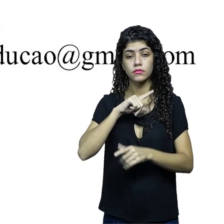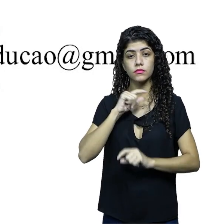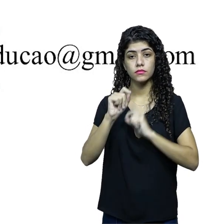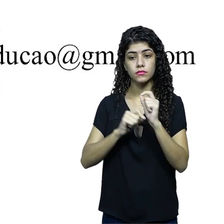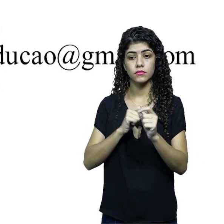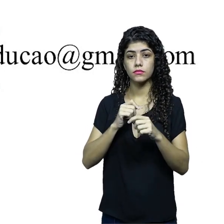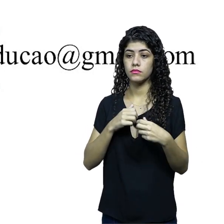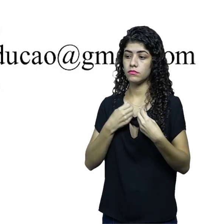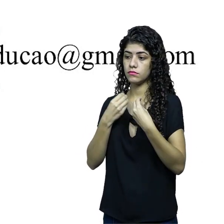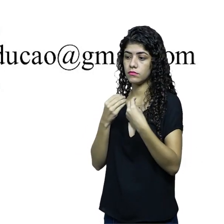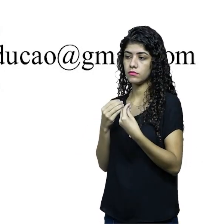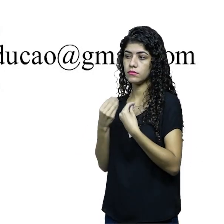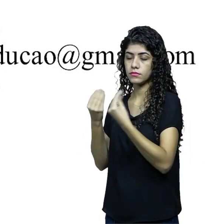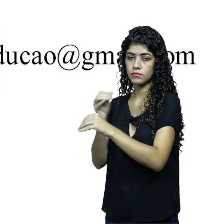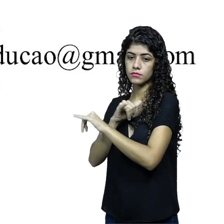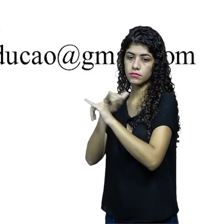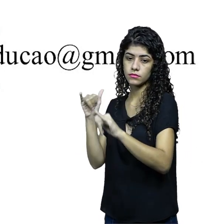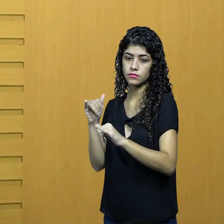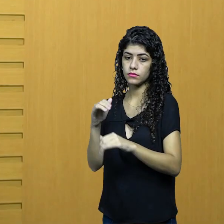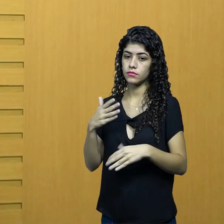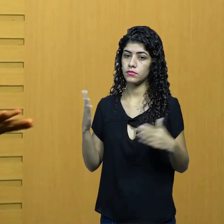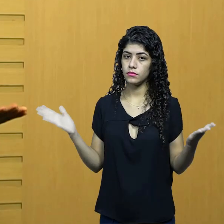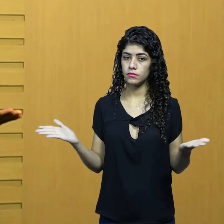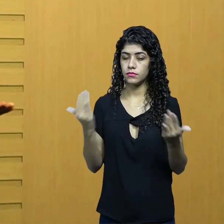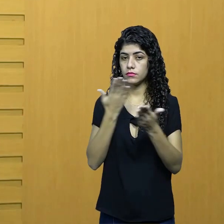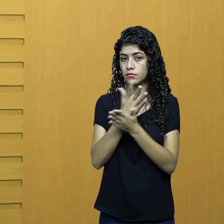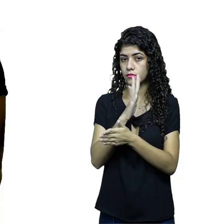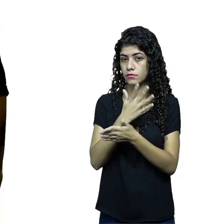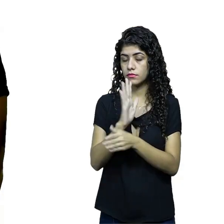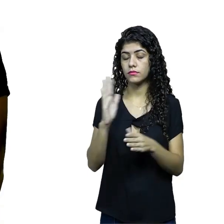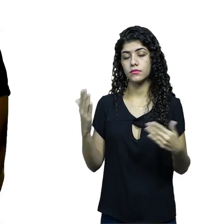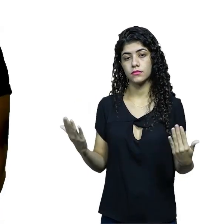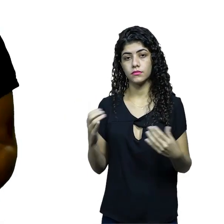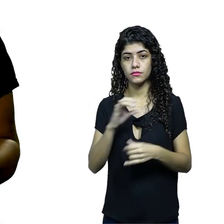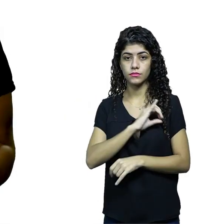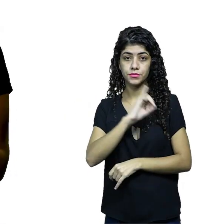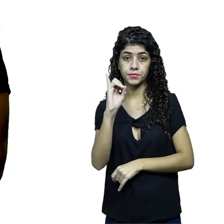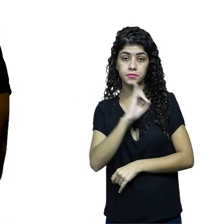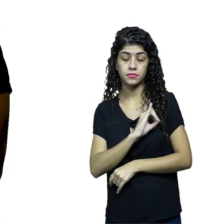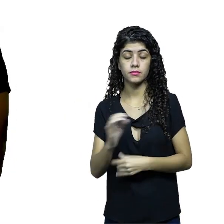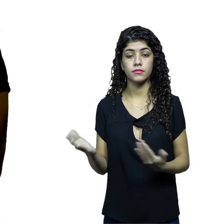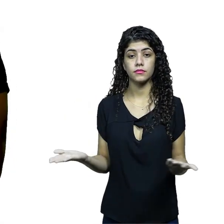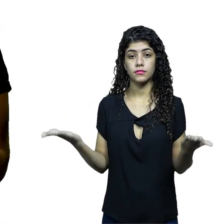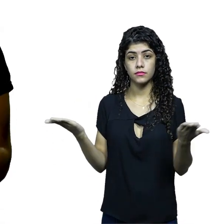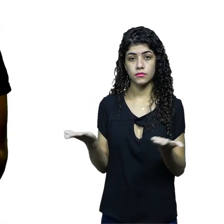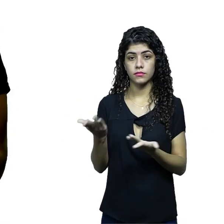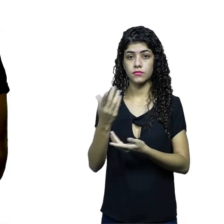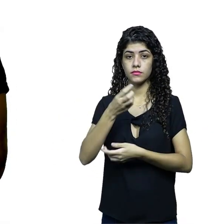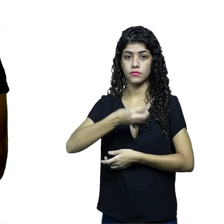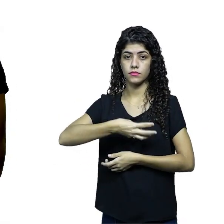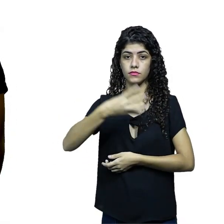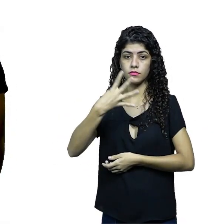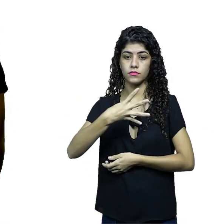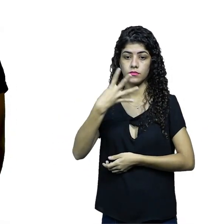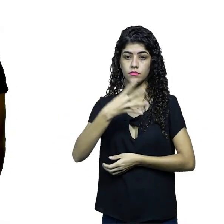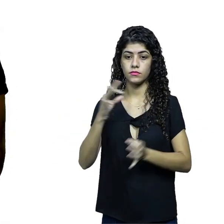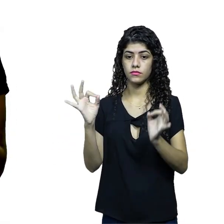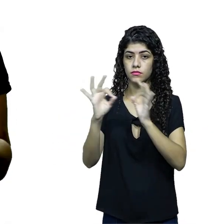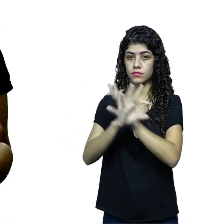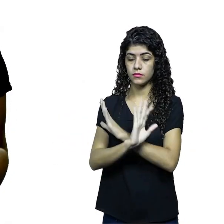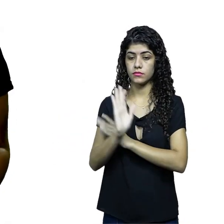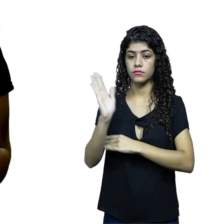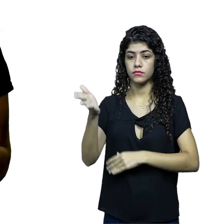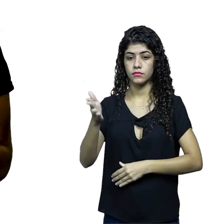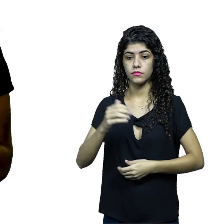alguns para que a gente possa dar um retorno, um feedback. Bora praticar? Olá, nós estamos no módulo 4,